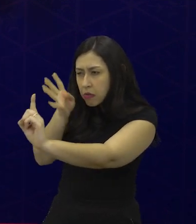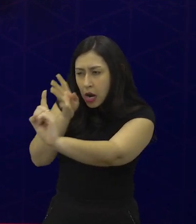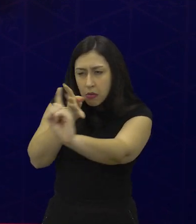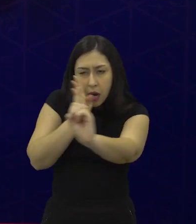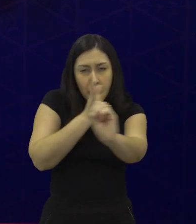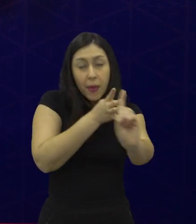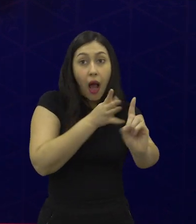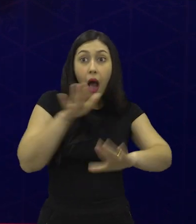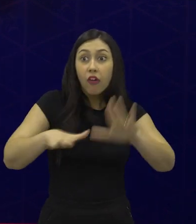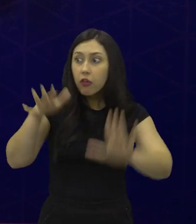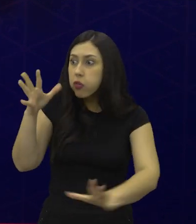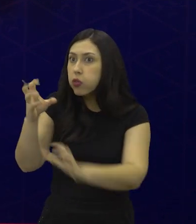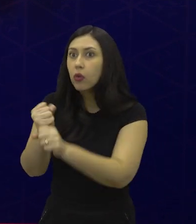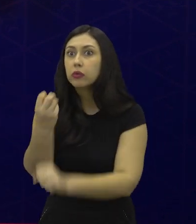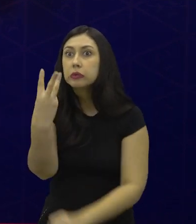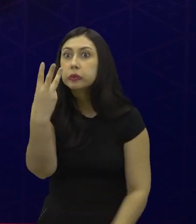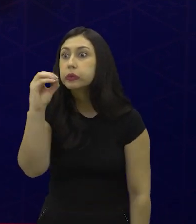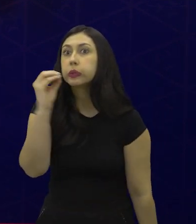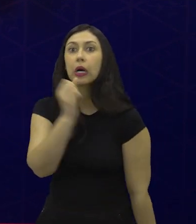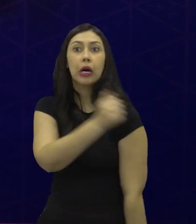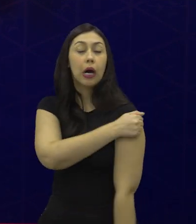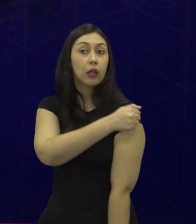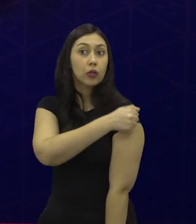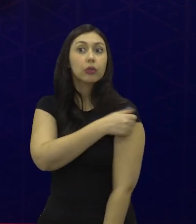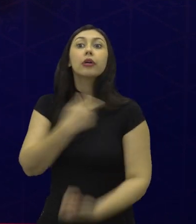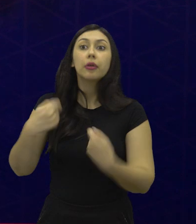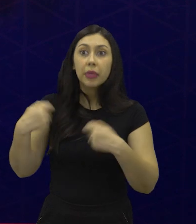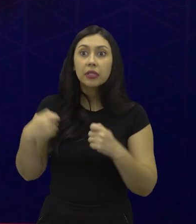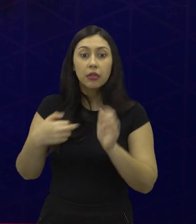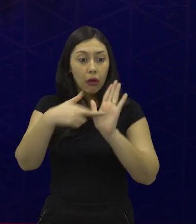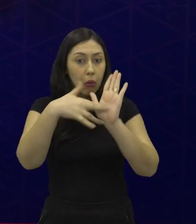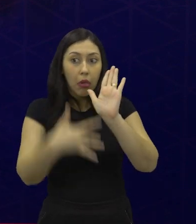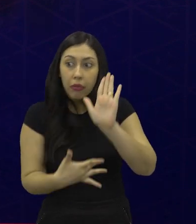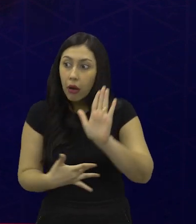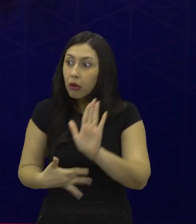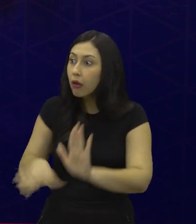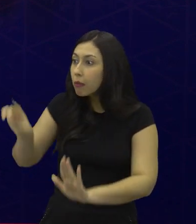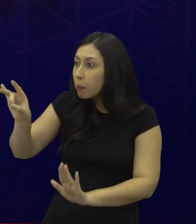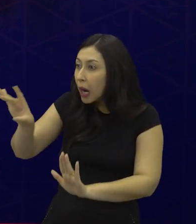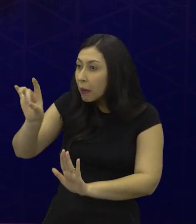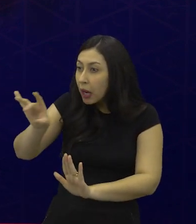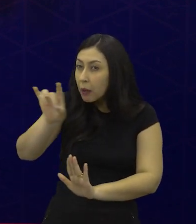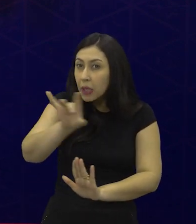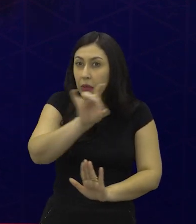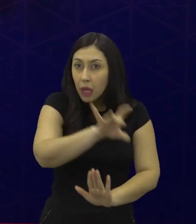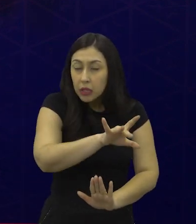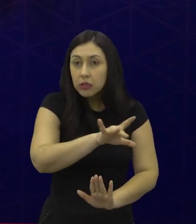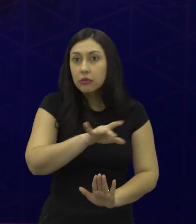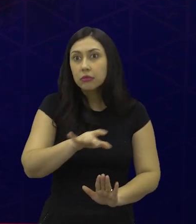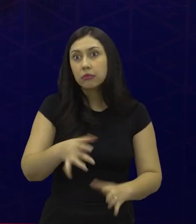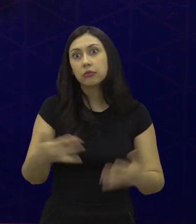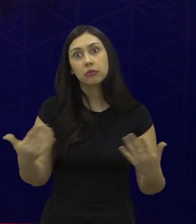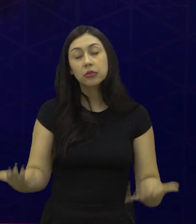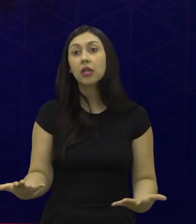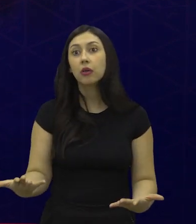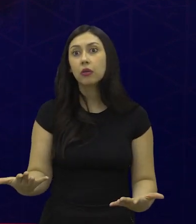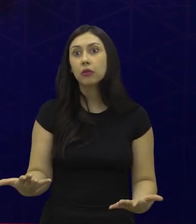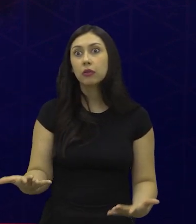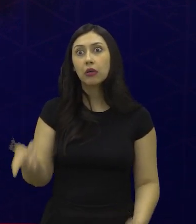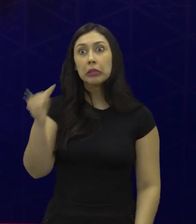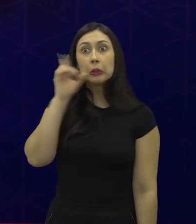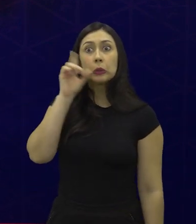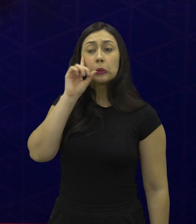alunos dentro de uma sala de aula, e o professor, ele tem que fazer relatório de todos esses alunos, né? Então,